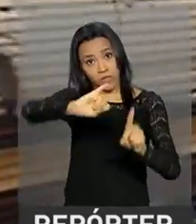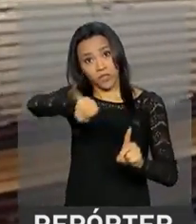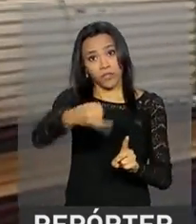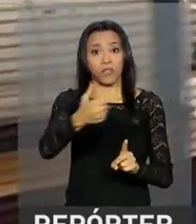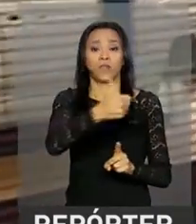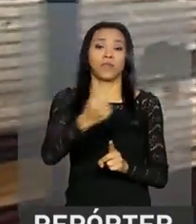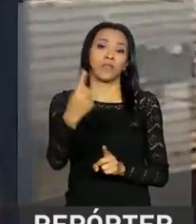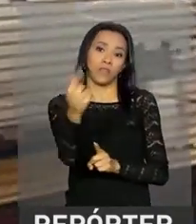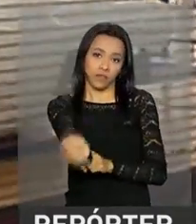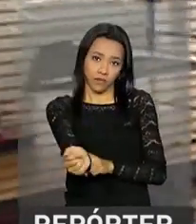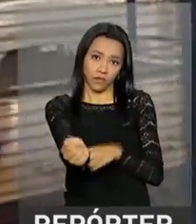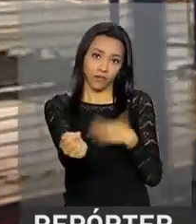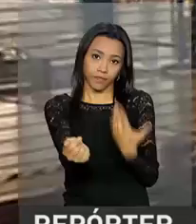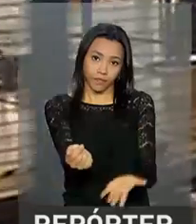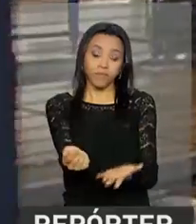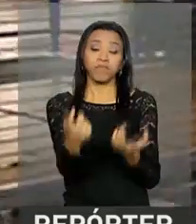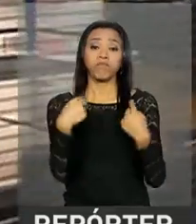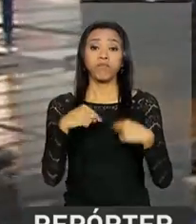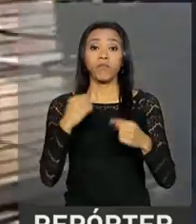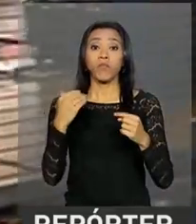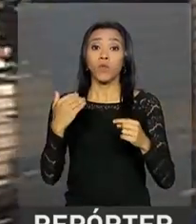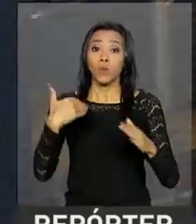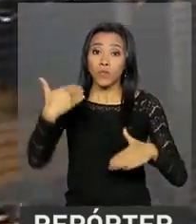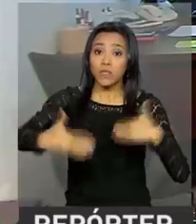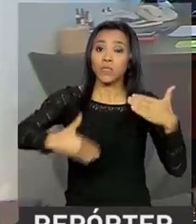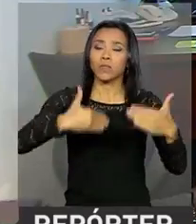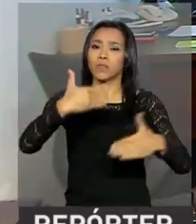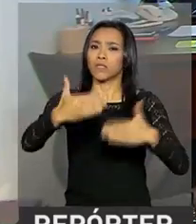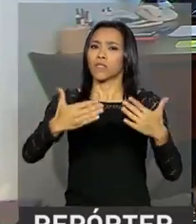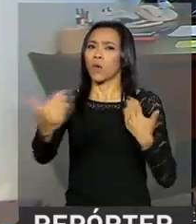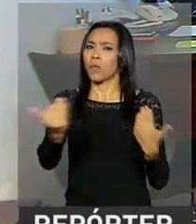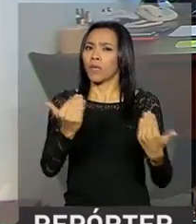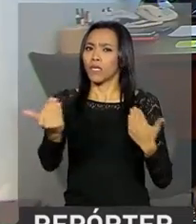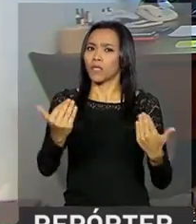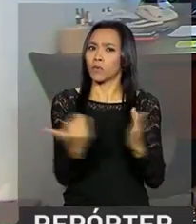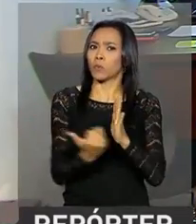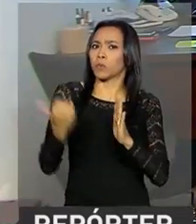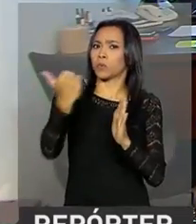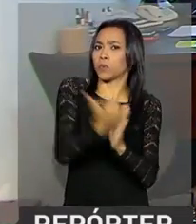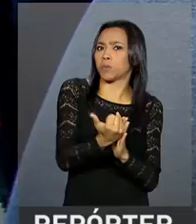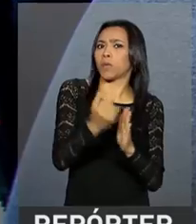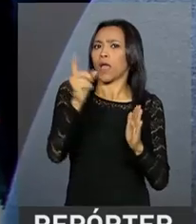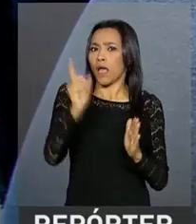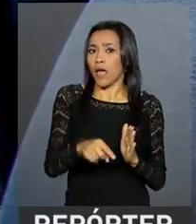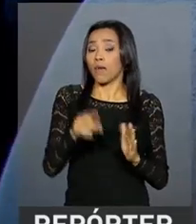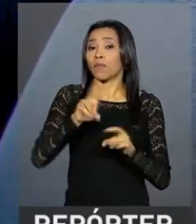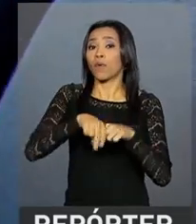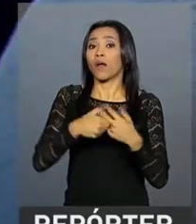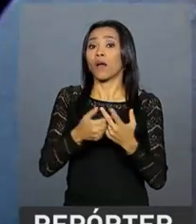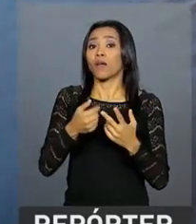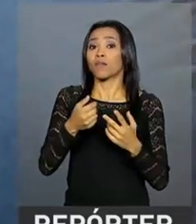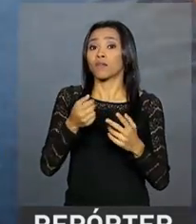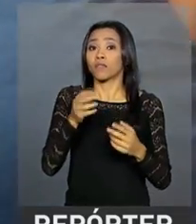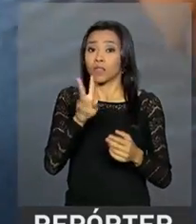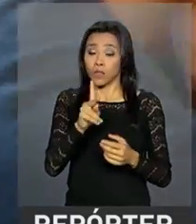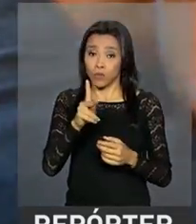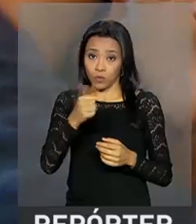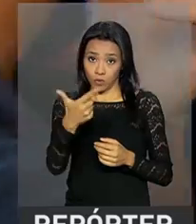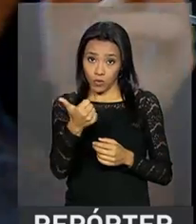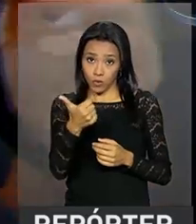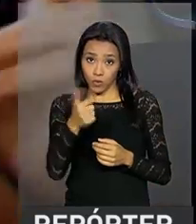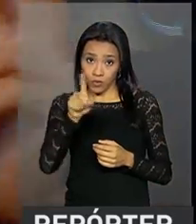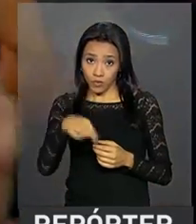de 2017. O crescimento de um ano para o outro foi puxado pelo aumento de